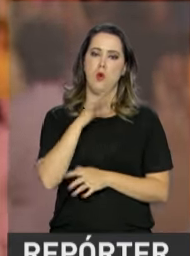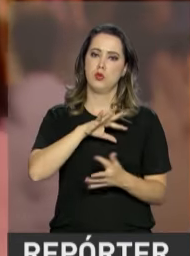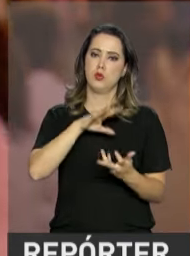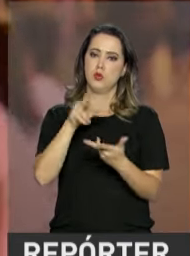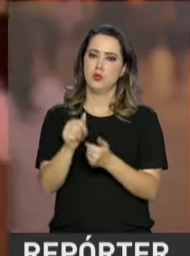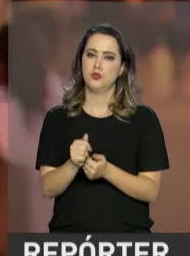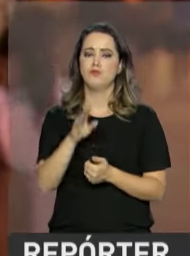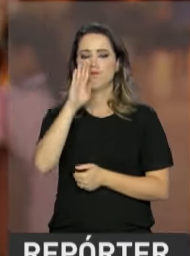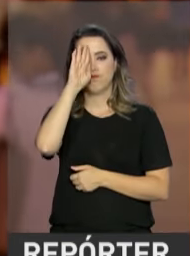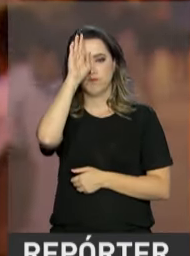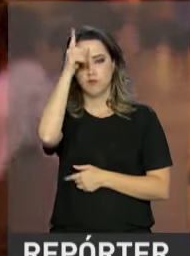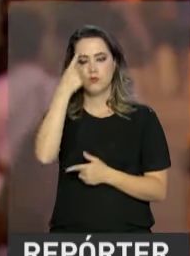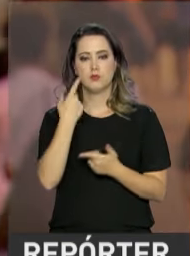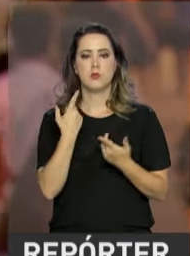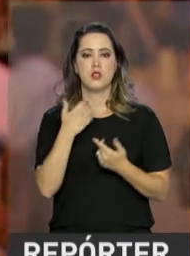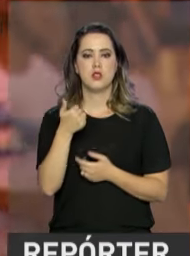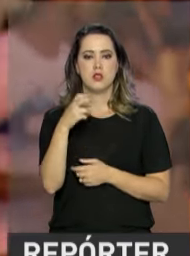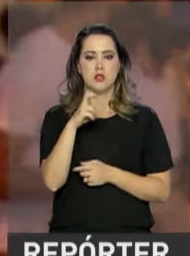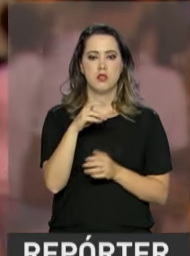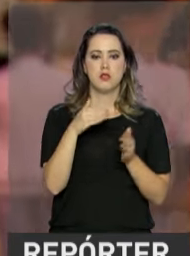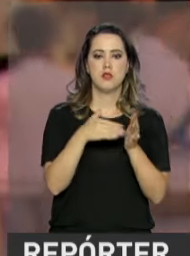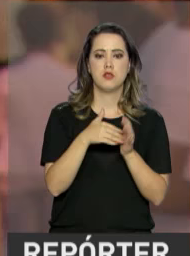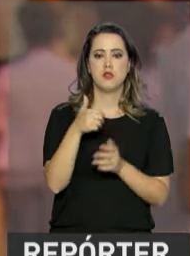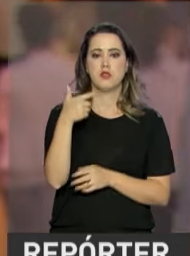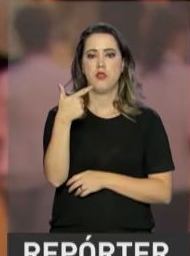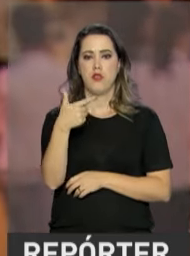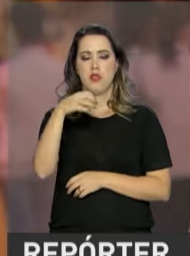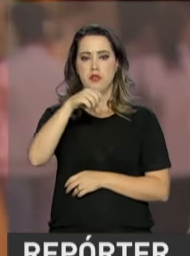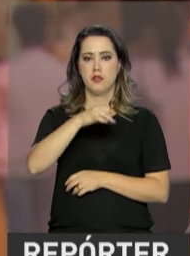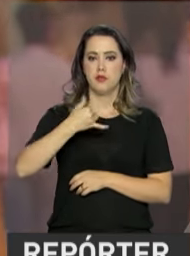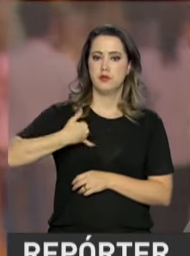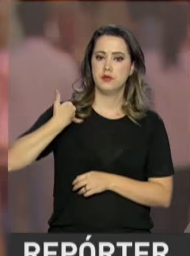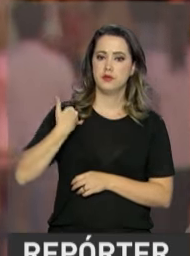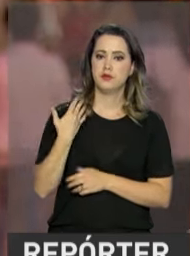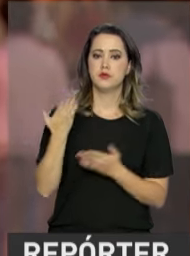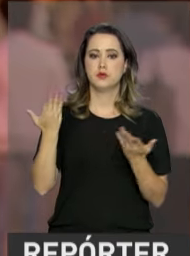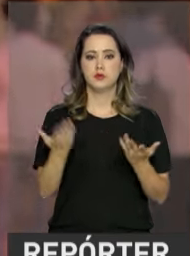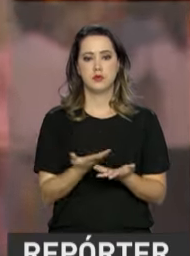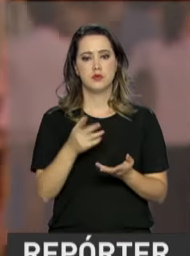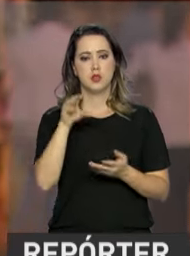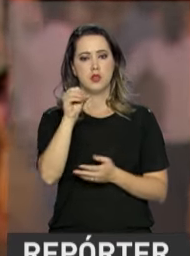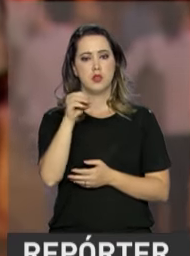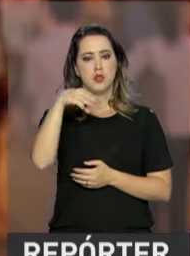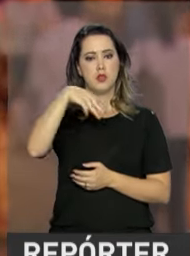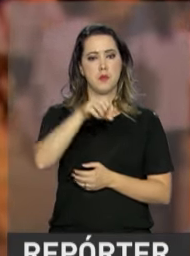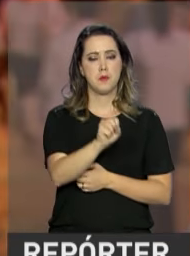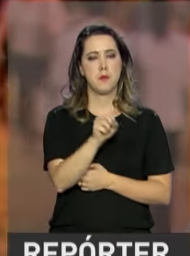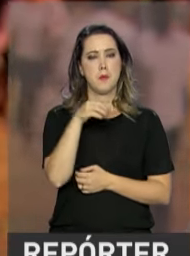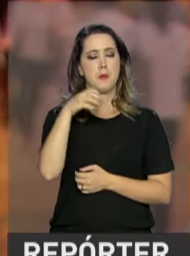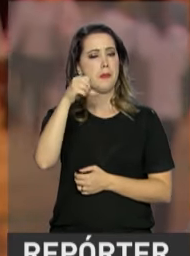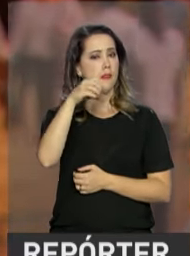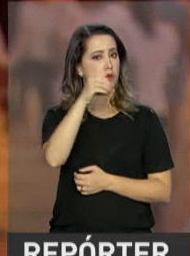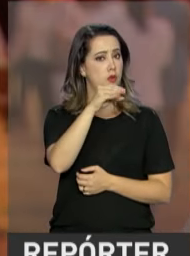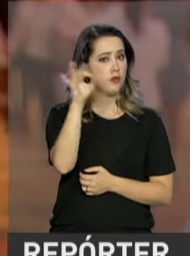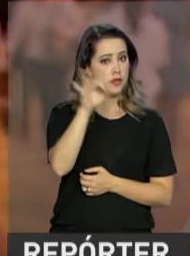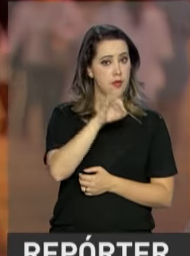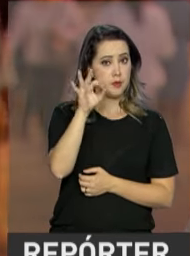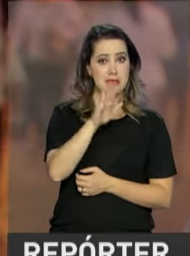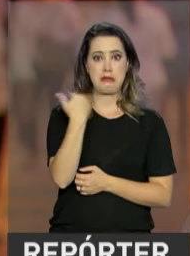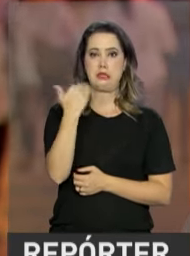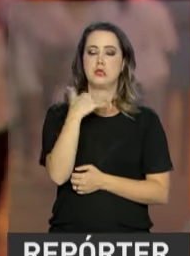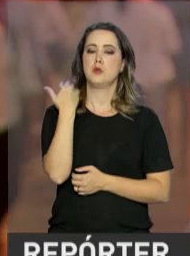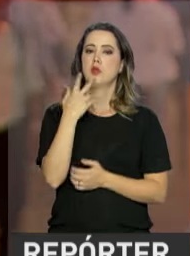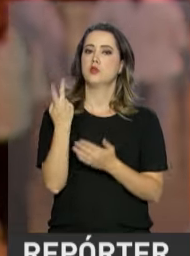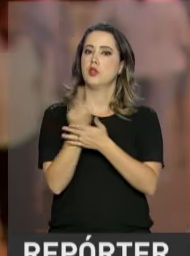de morte entre jovens de 15 e 29 anos. Ainda segundo a OMS, 90% das